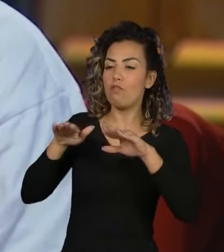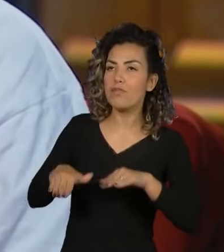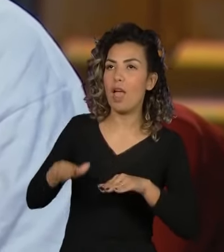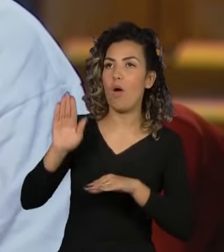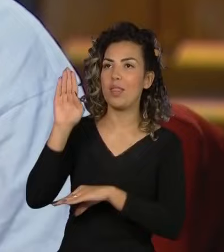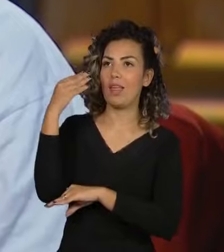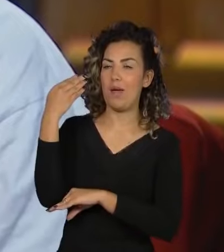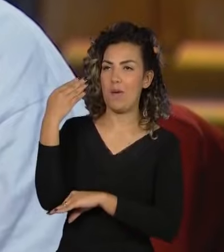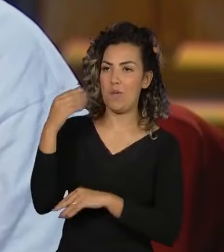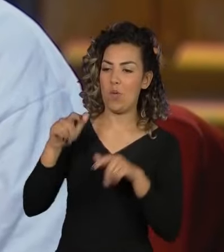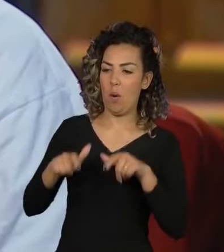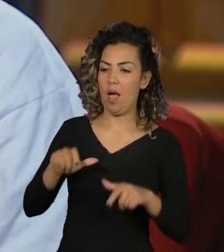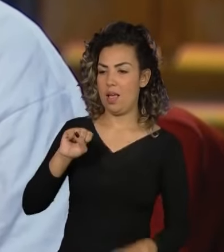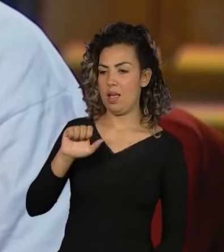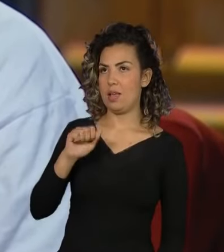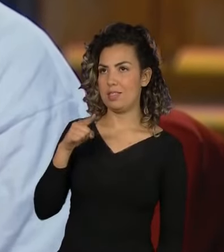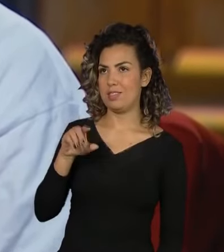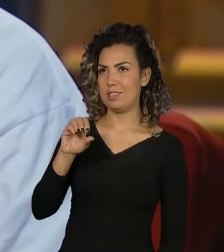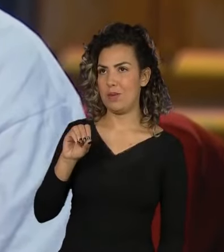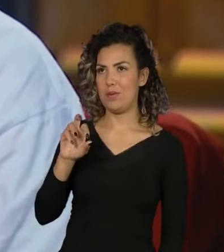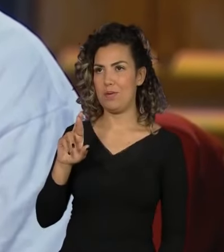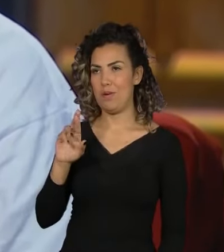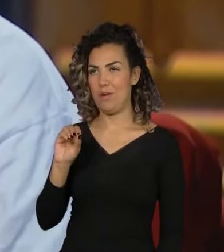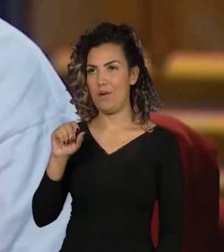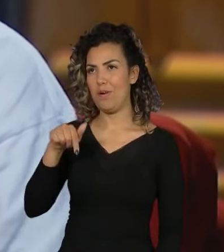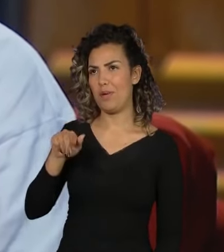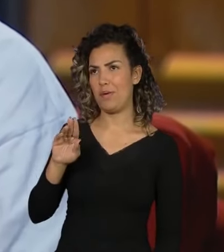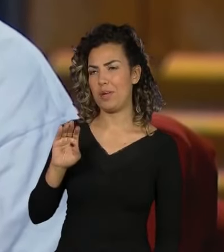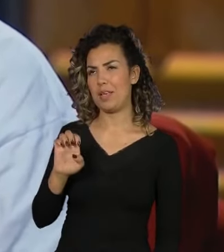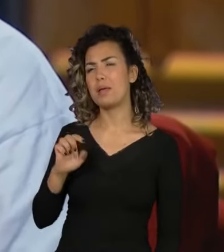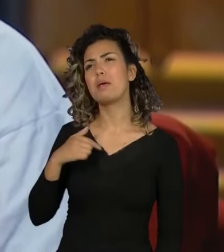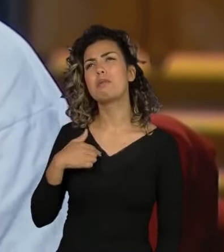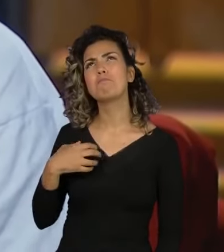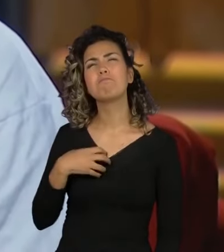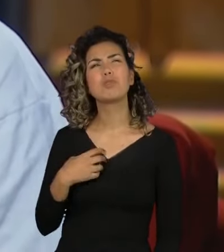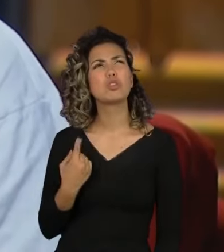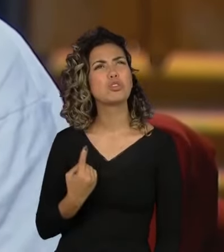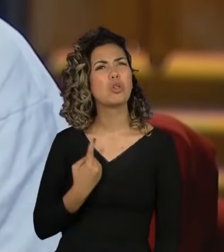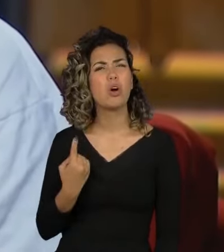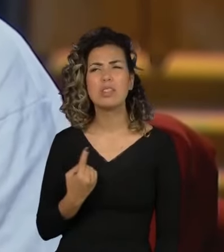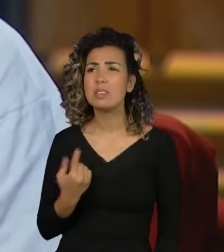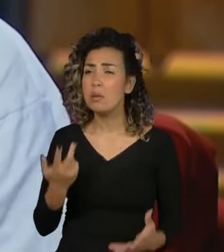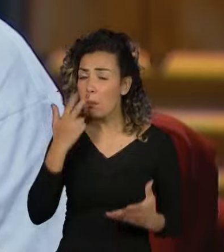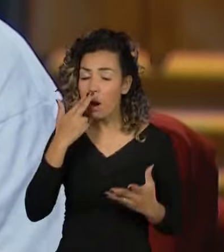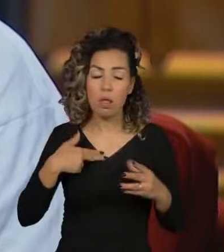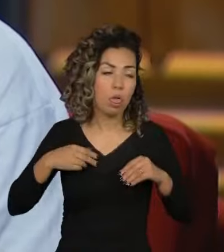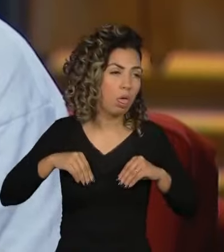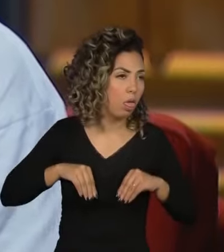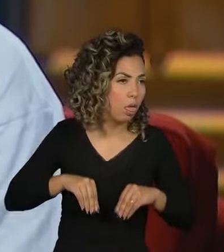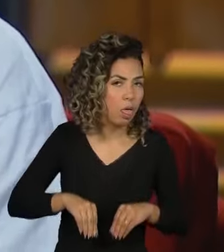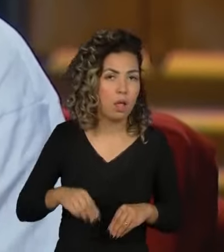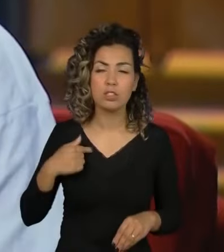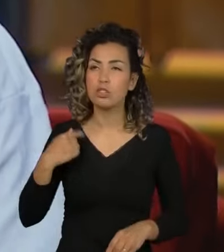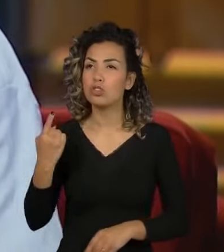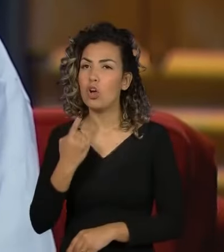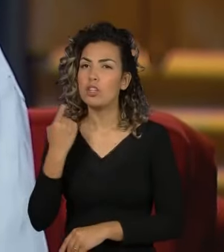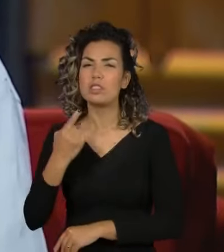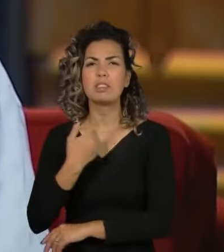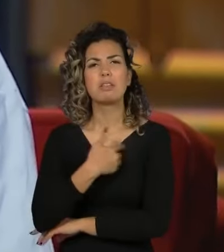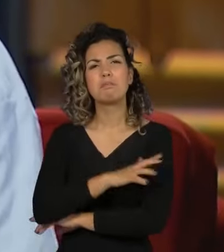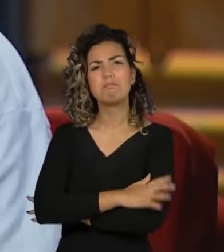Roque e eu tava me sentindo muito sozinho cara falava Pô mano tá velho tava entrando numa depress sinistra E aí eu conheci um